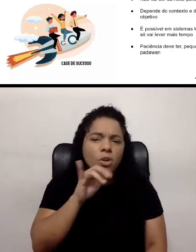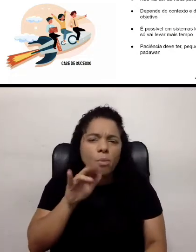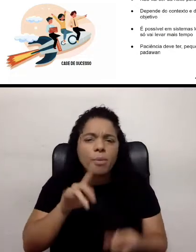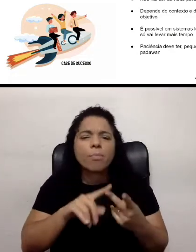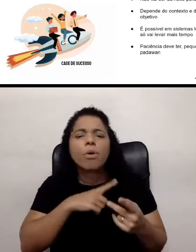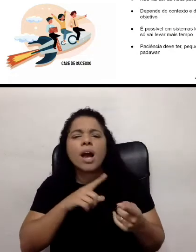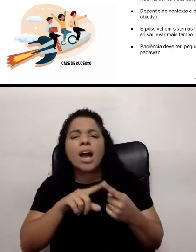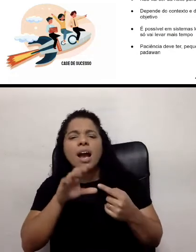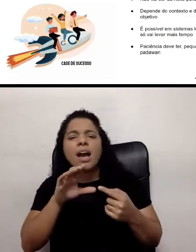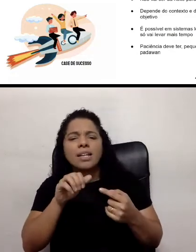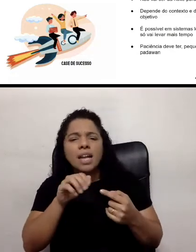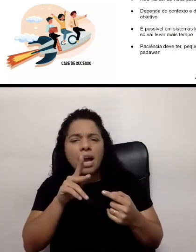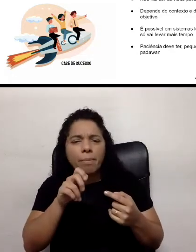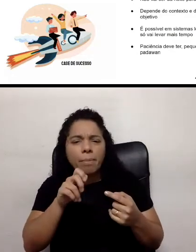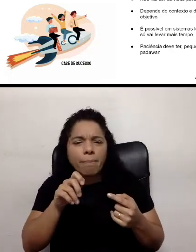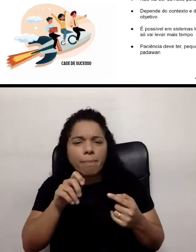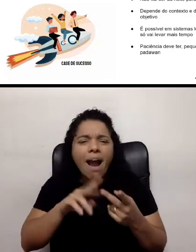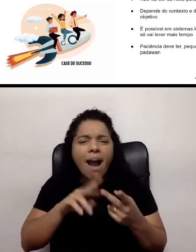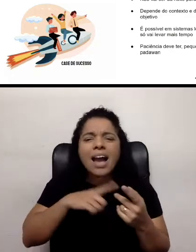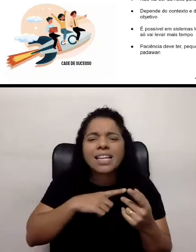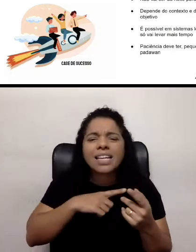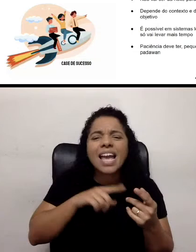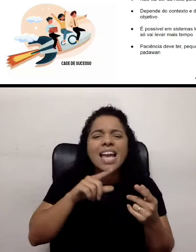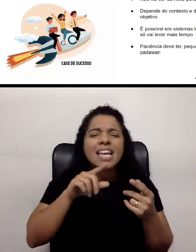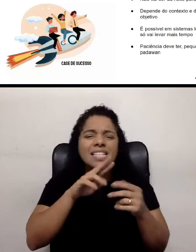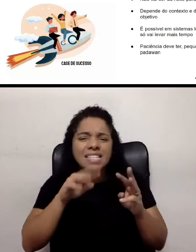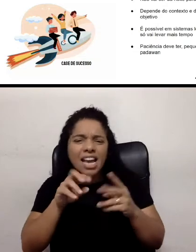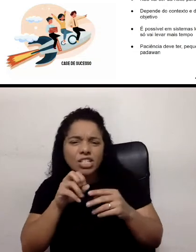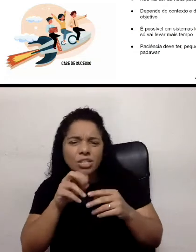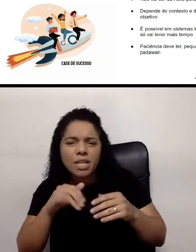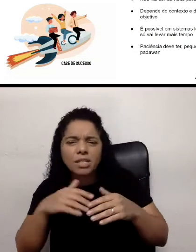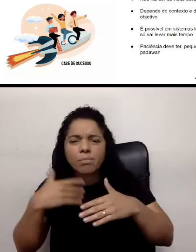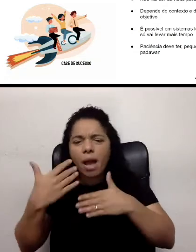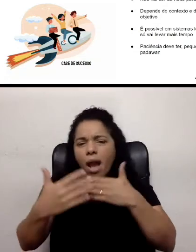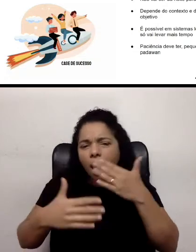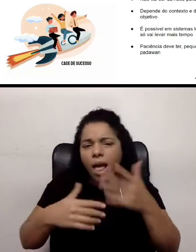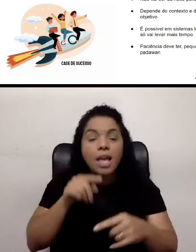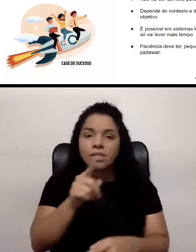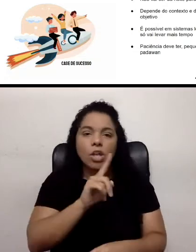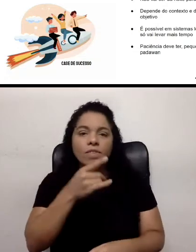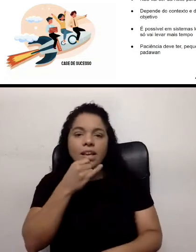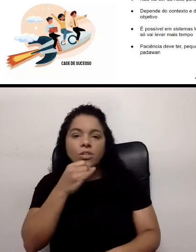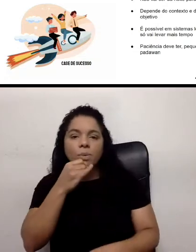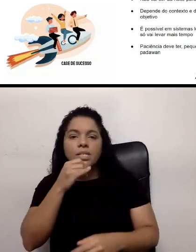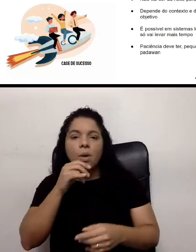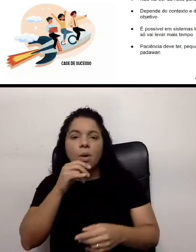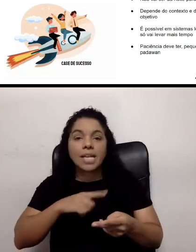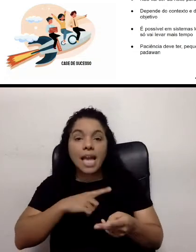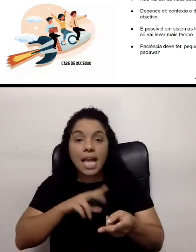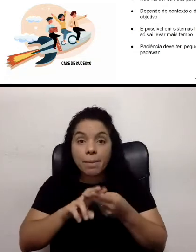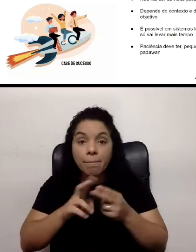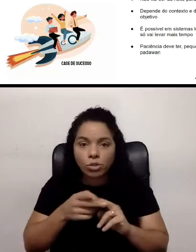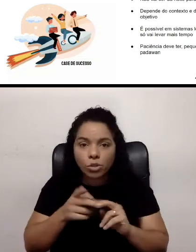Capybara, site Prisma, e por aí vai. E aí eles viraram e falaram assim, não, você vai ter que automatizar em Python. Primeiro